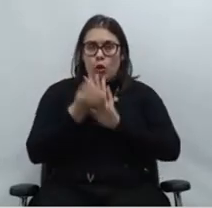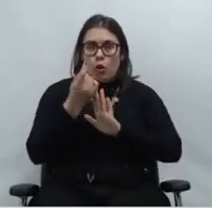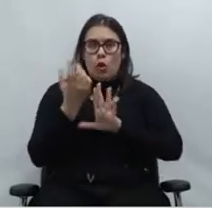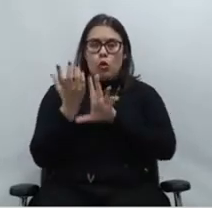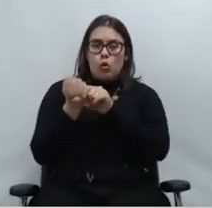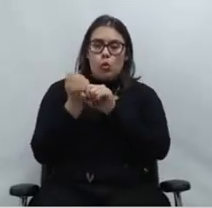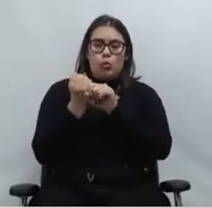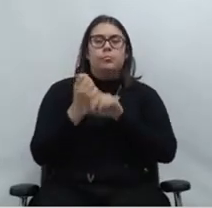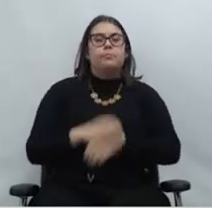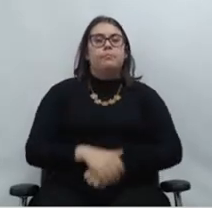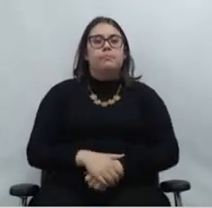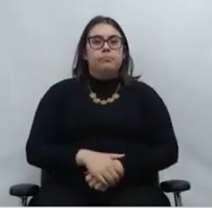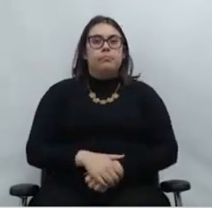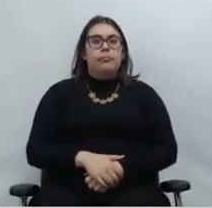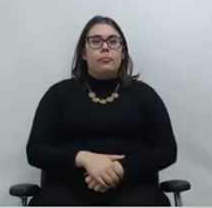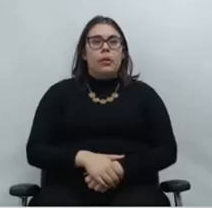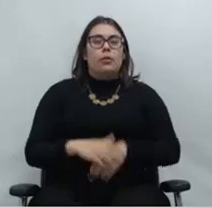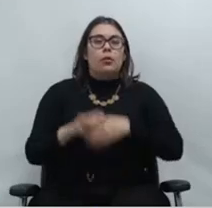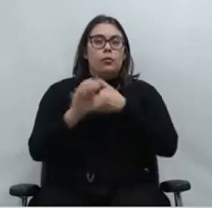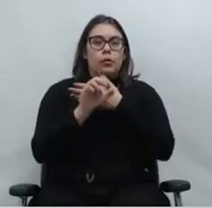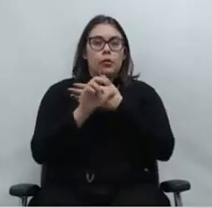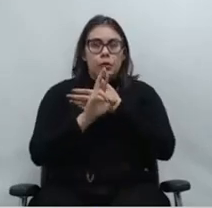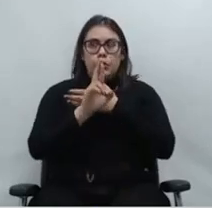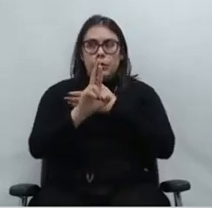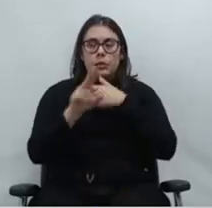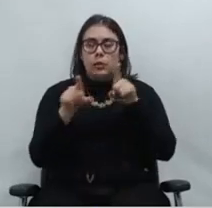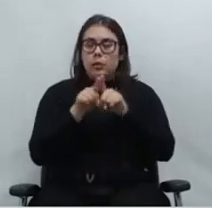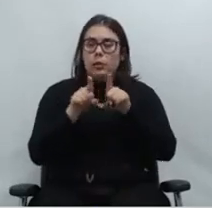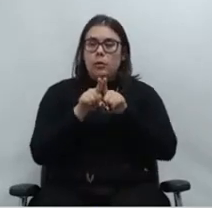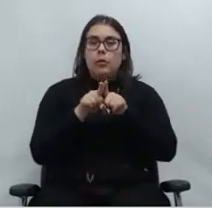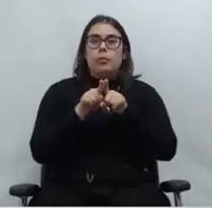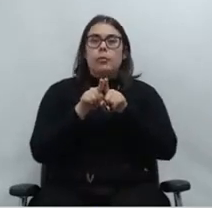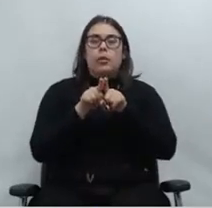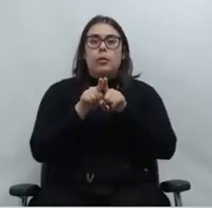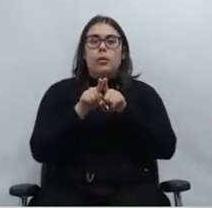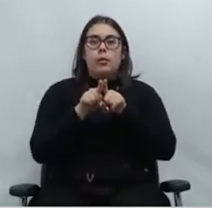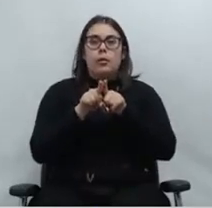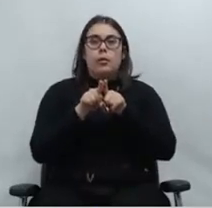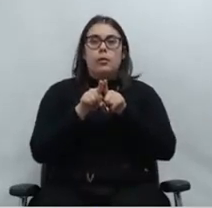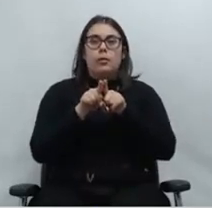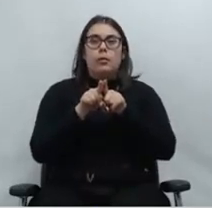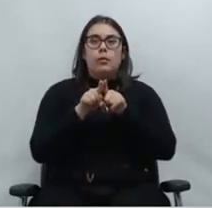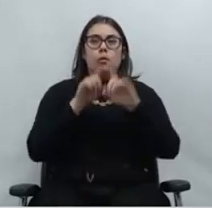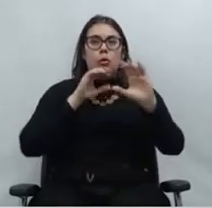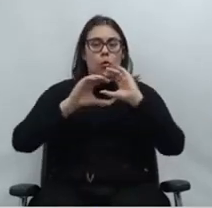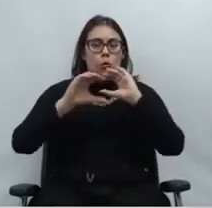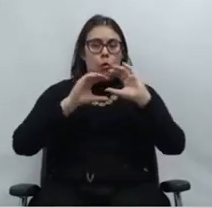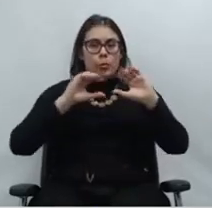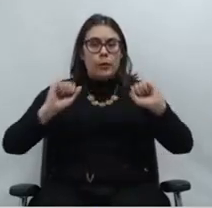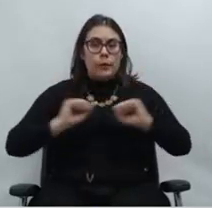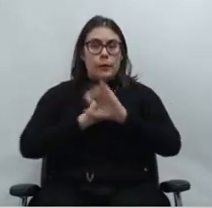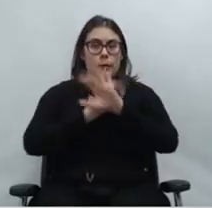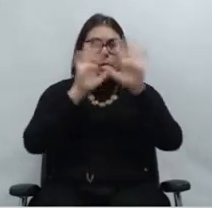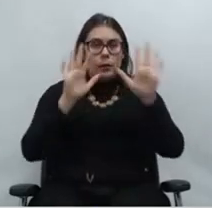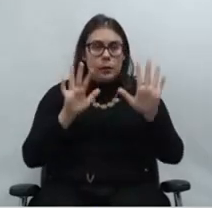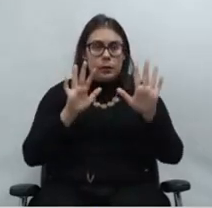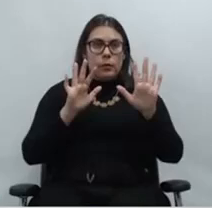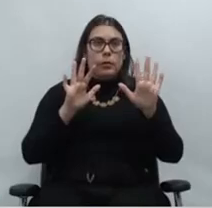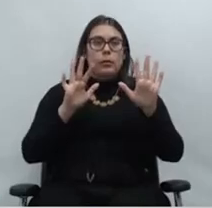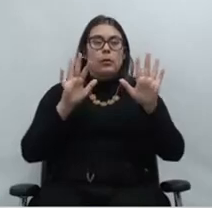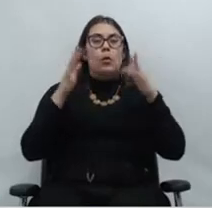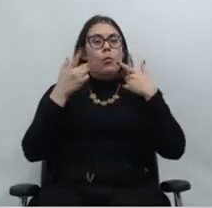oportunidade, a manifestação da ouvidoria também recomendou uma rubrica maior destinada às ações de comunicação e transparência, de forma a promover